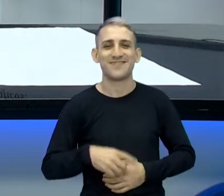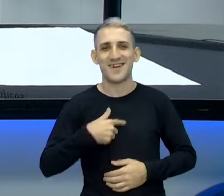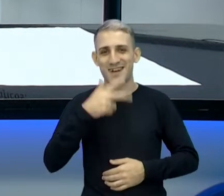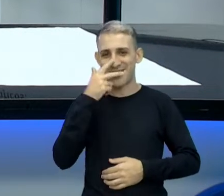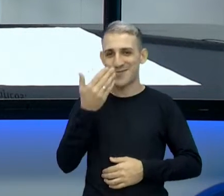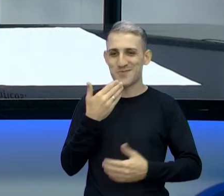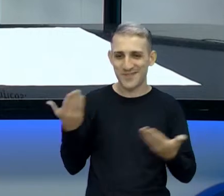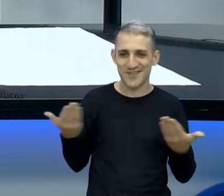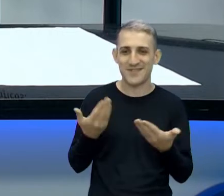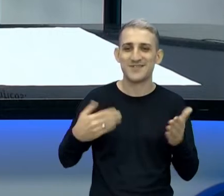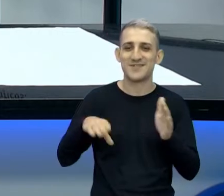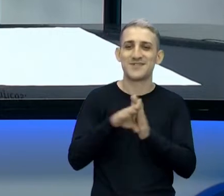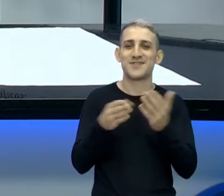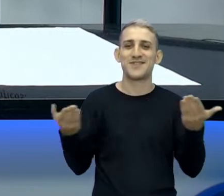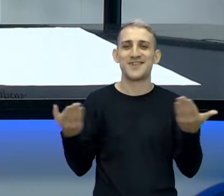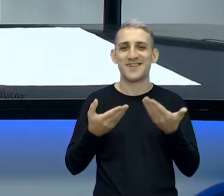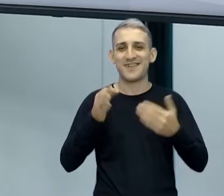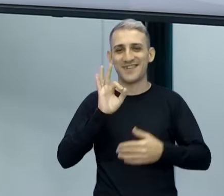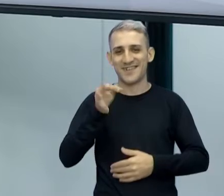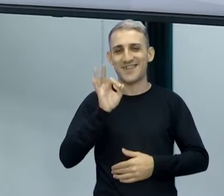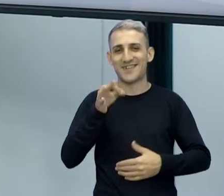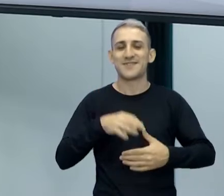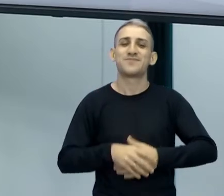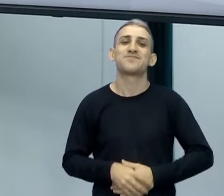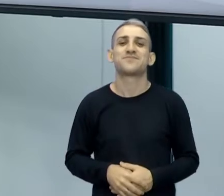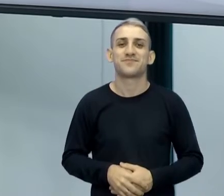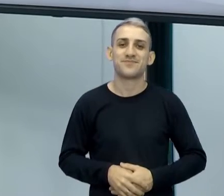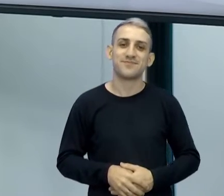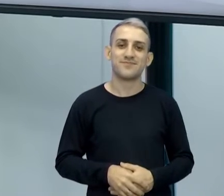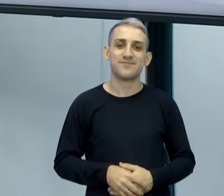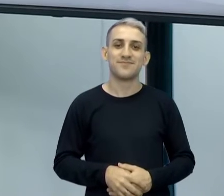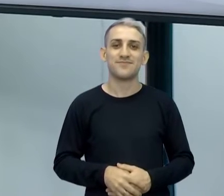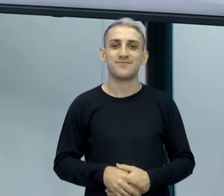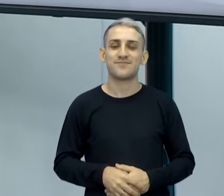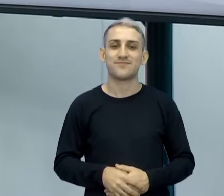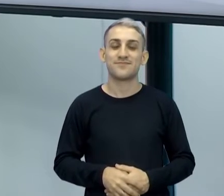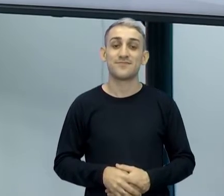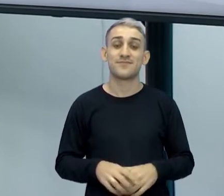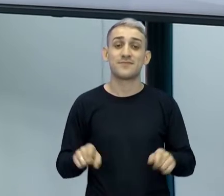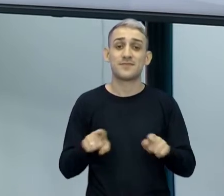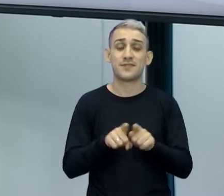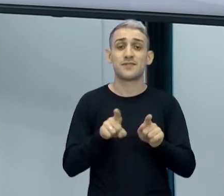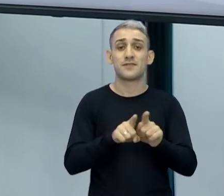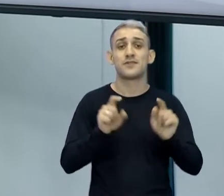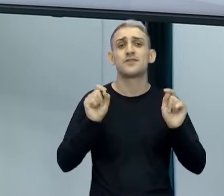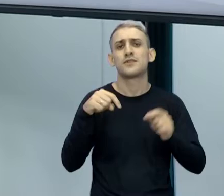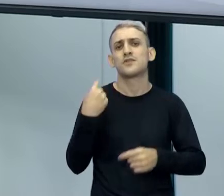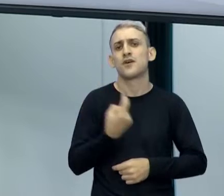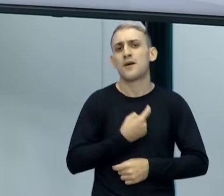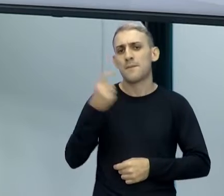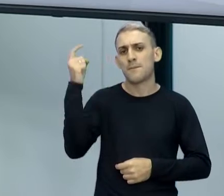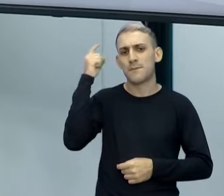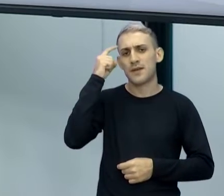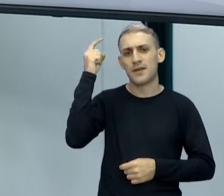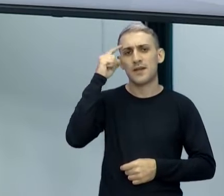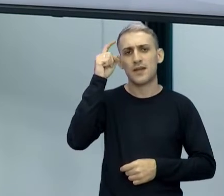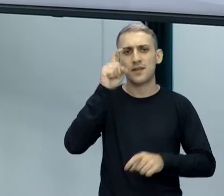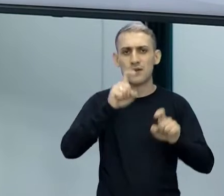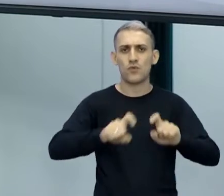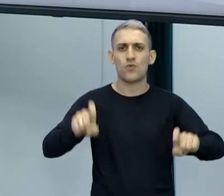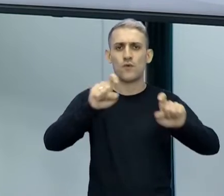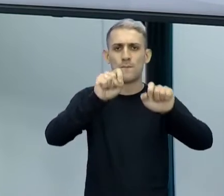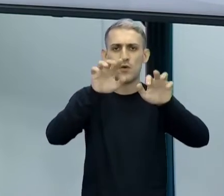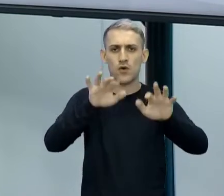será? Chegou agora. Olha só, é isso aí. Gente, e aí, quando a gente pensa em comandos de